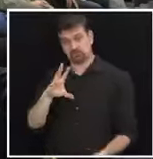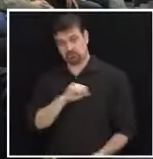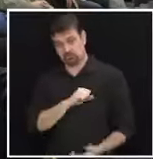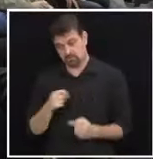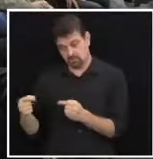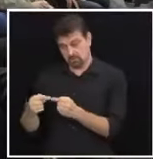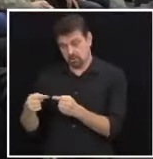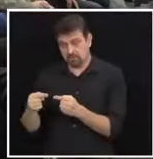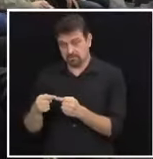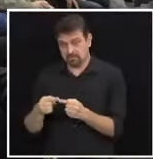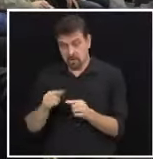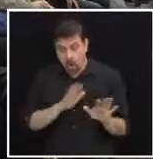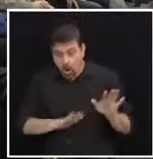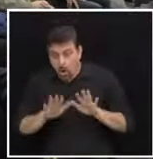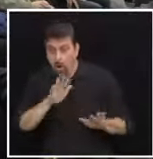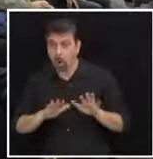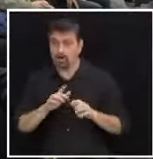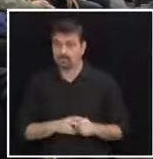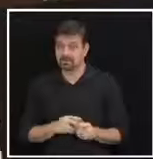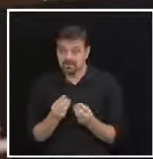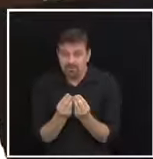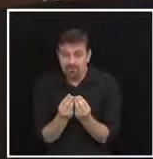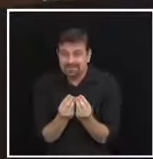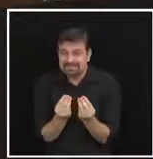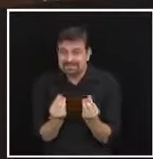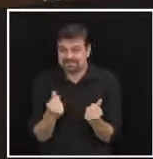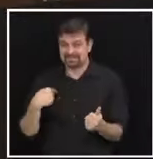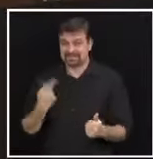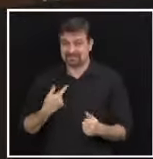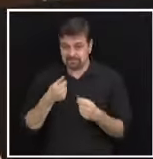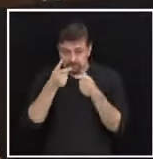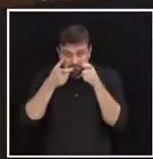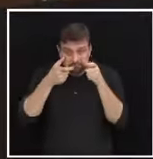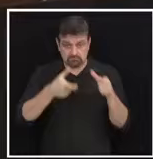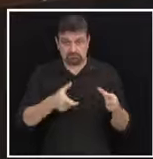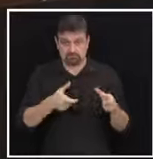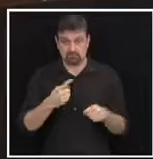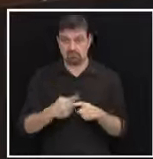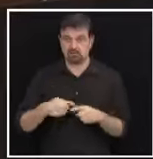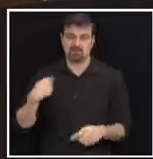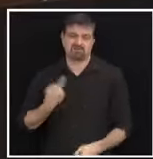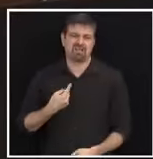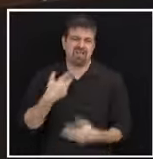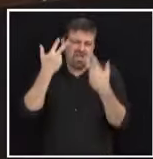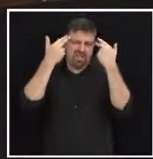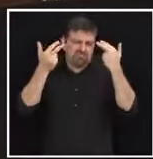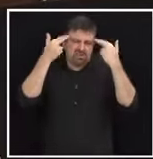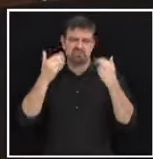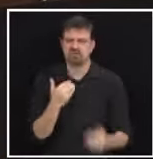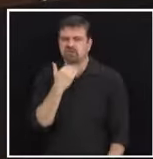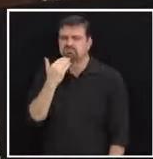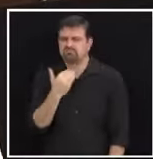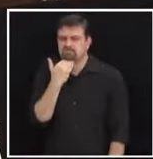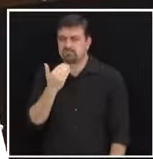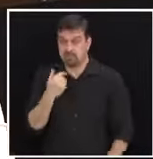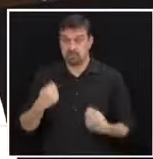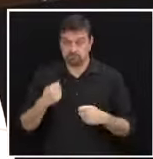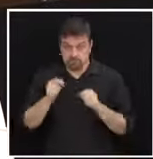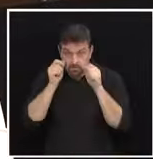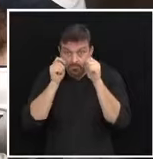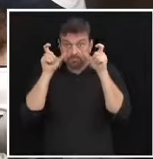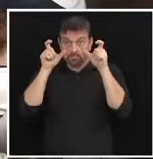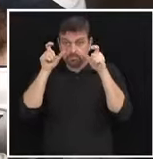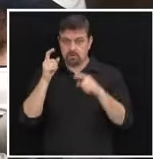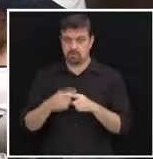se atentar a esses pequenos detalhes que a gente acha que acaba passando no dia a dia nosso, que às vezes a gente não se atenta e é o importante.